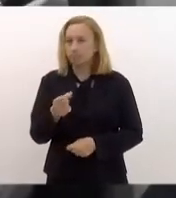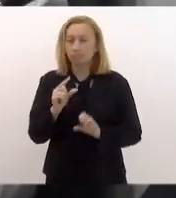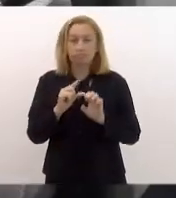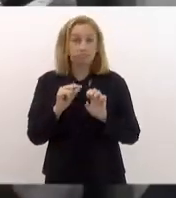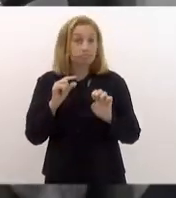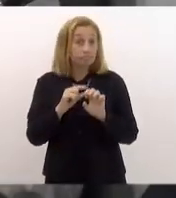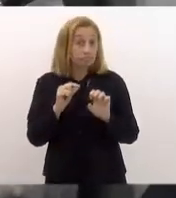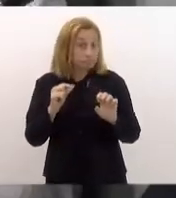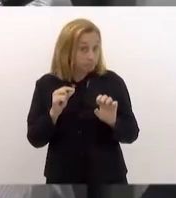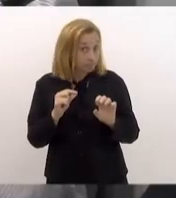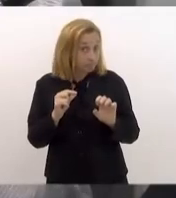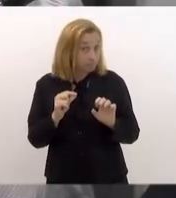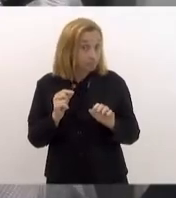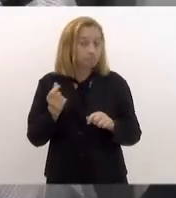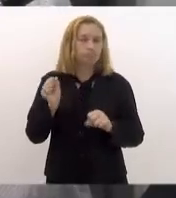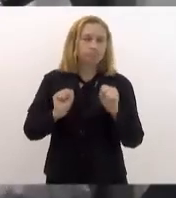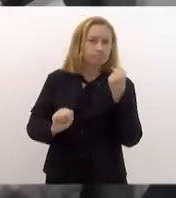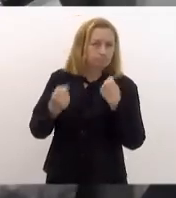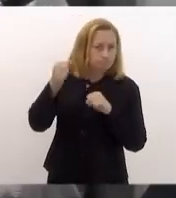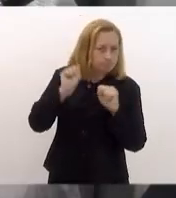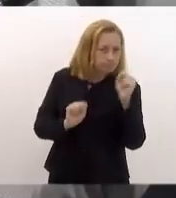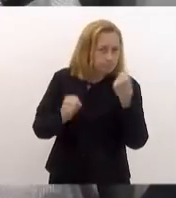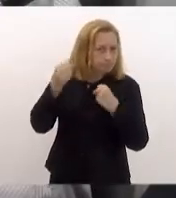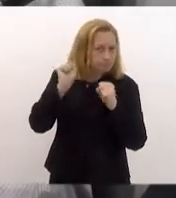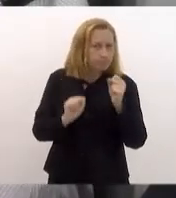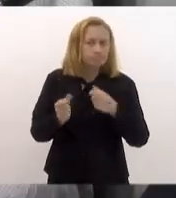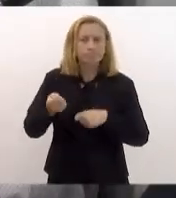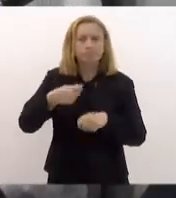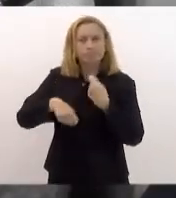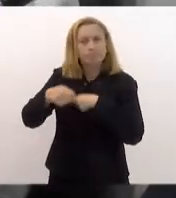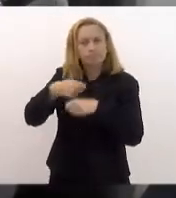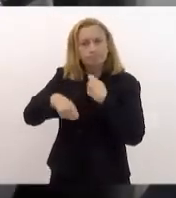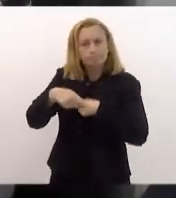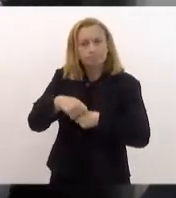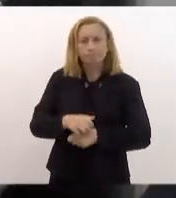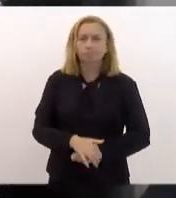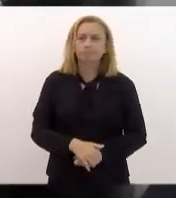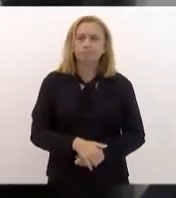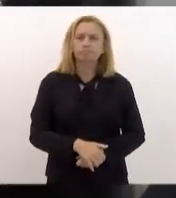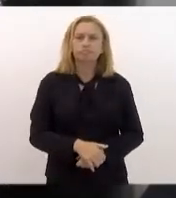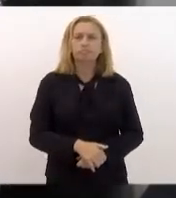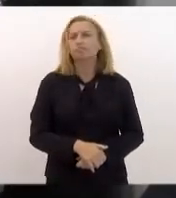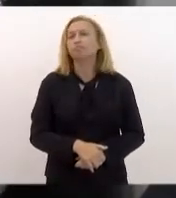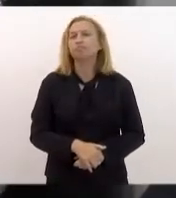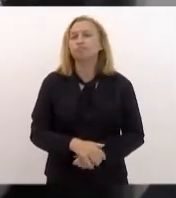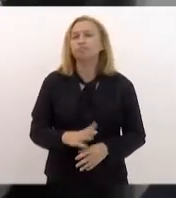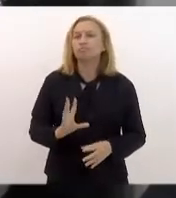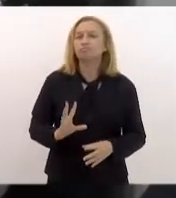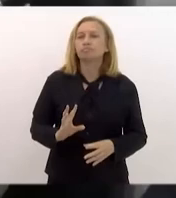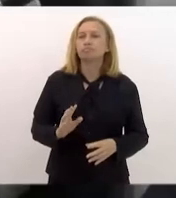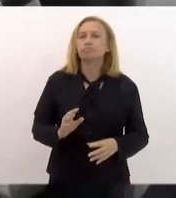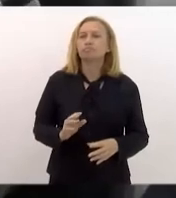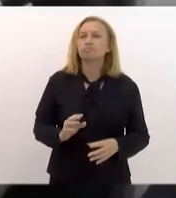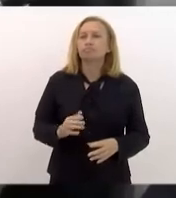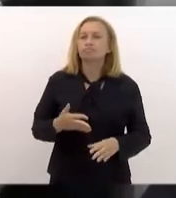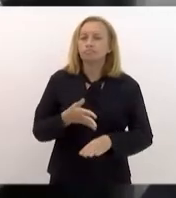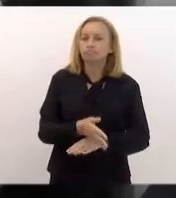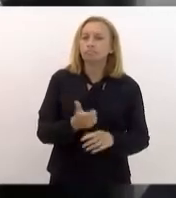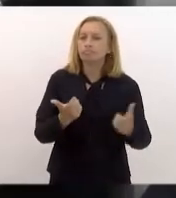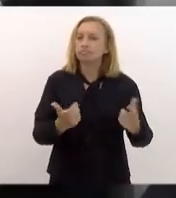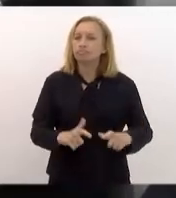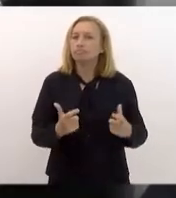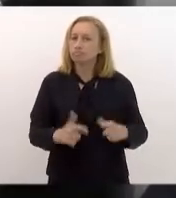empreendimentos industriais de caráter econômico, quer dizer, quando eles se instalam, você tem